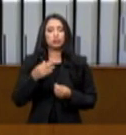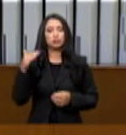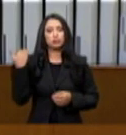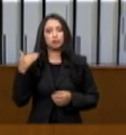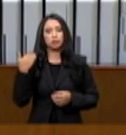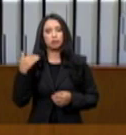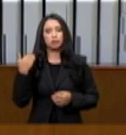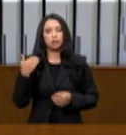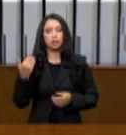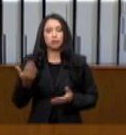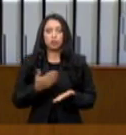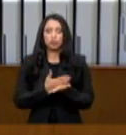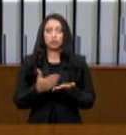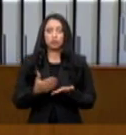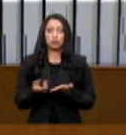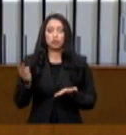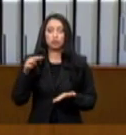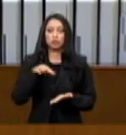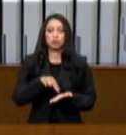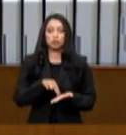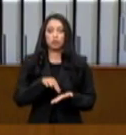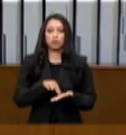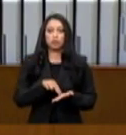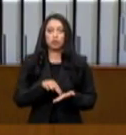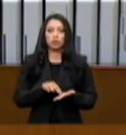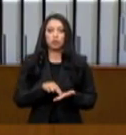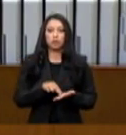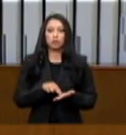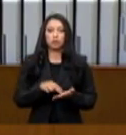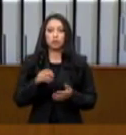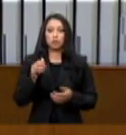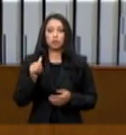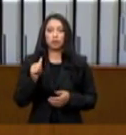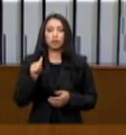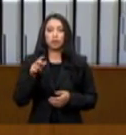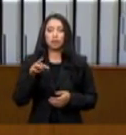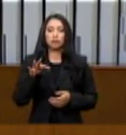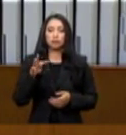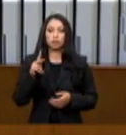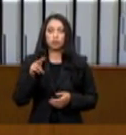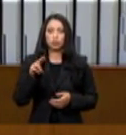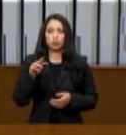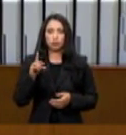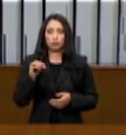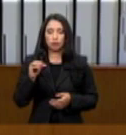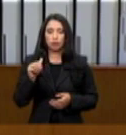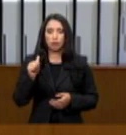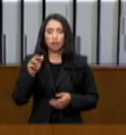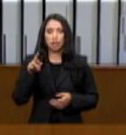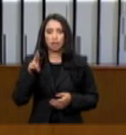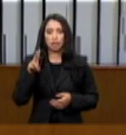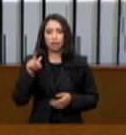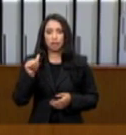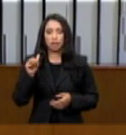as sustentações pela fala do requerente, o doutor Antônio Augusto Brandão de Aras, procurador-geral da República.